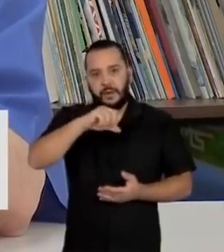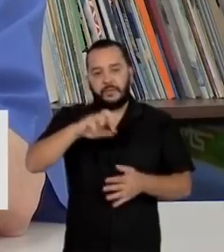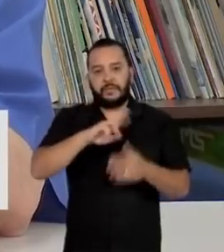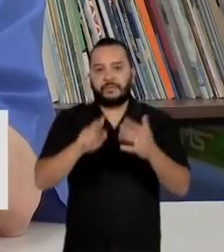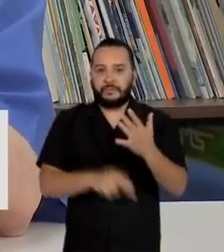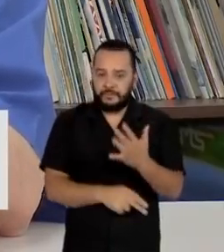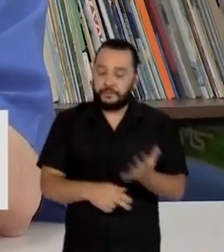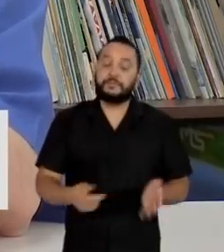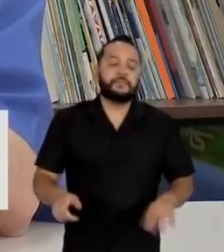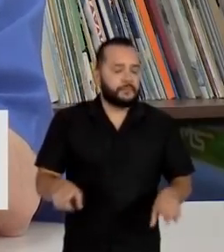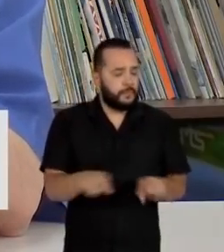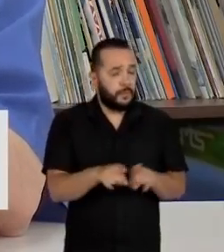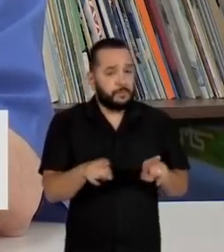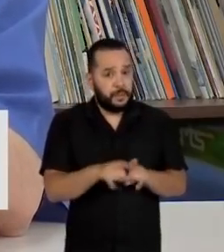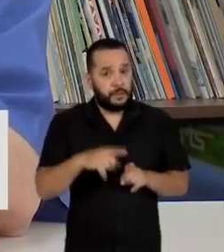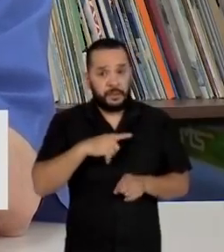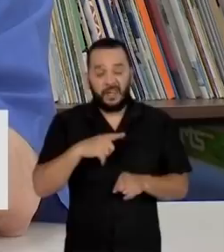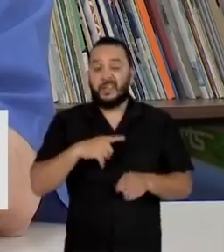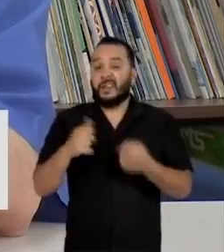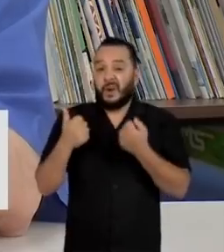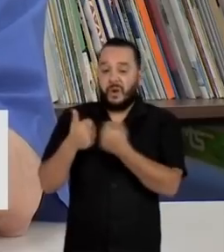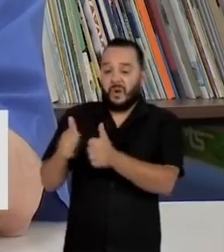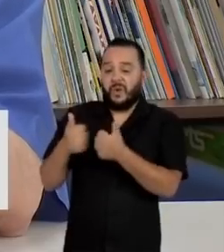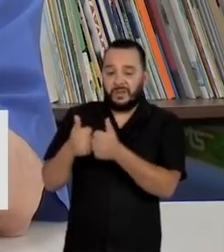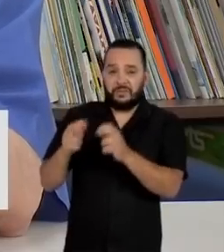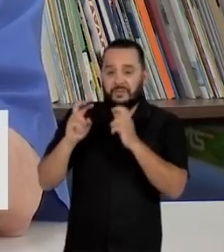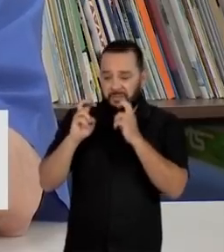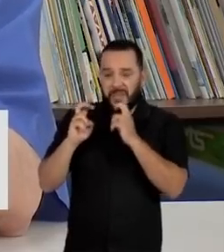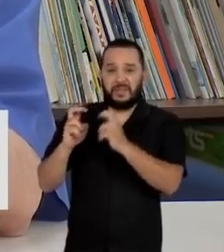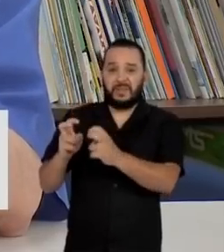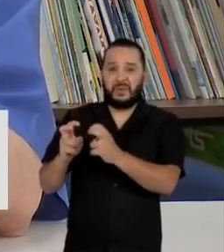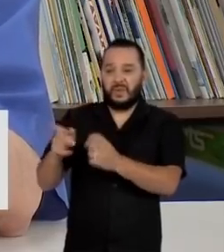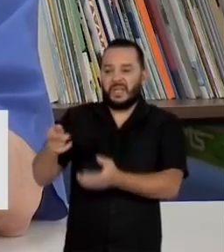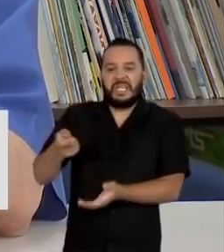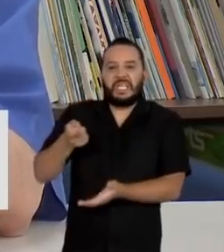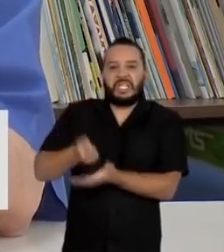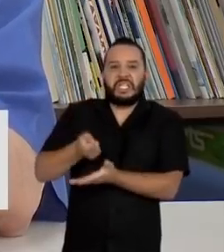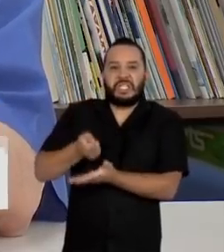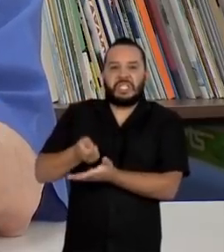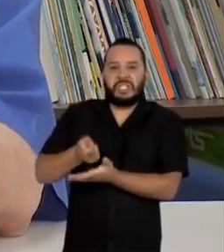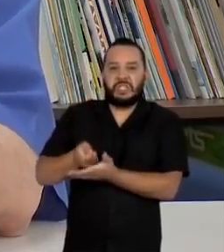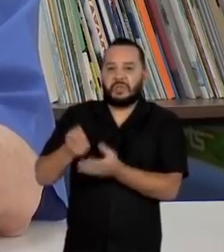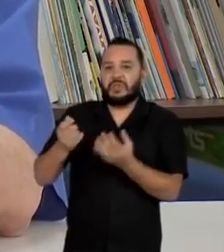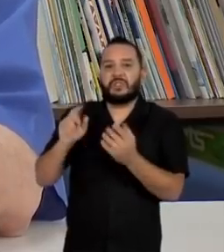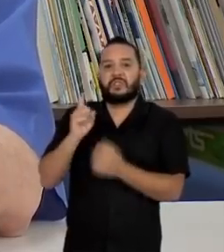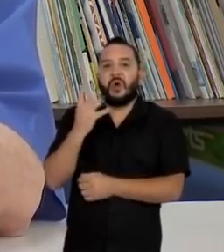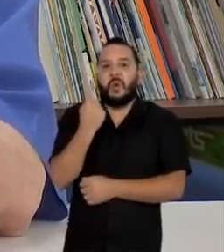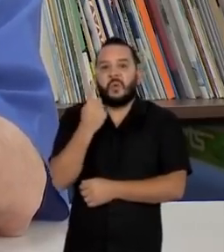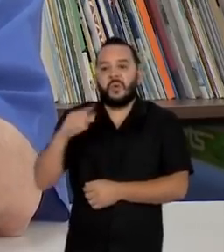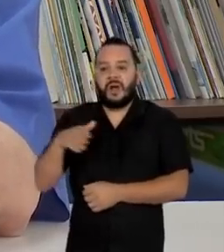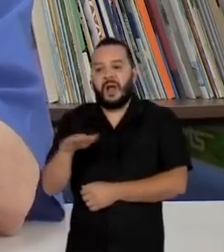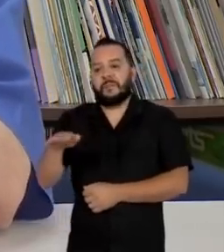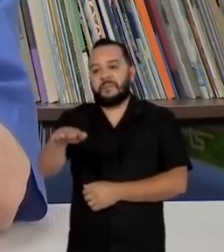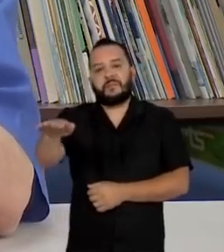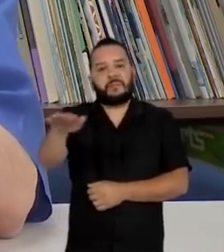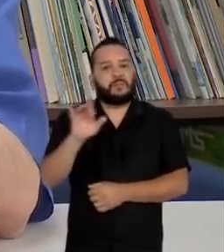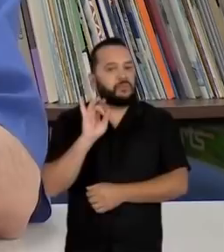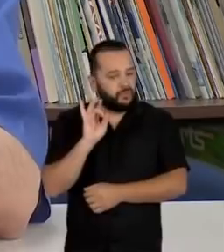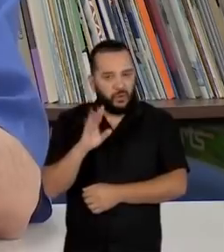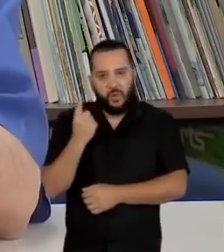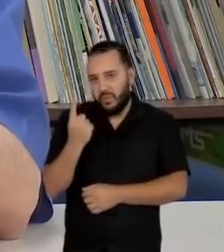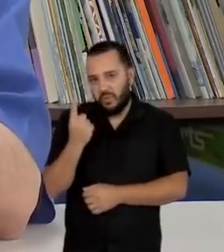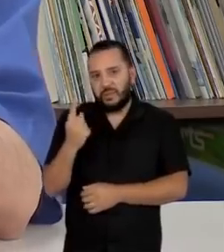de transporte rígido, que não pode mudar a tarifa, que não pode mudar o itinerário, que não pode mudar horários, ou seja, está sujeito